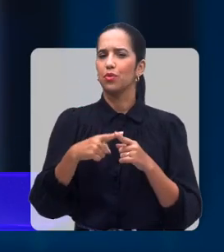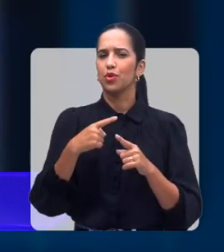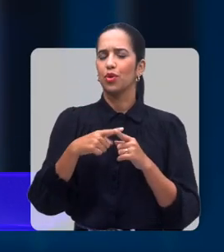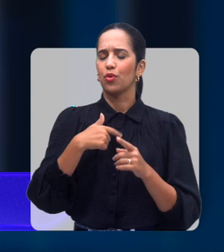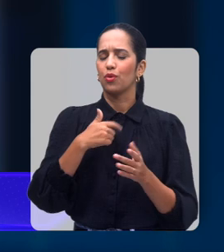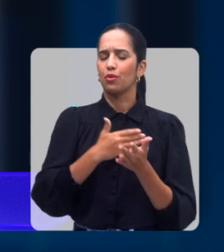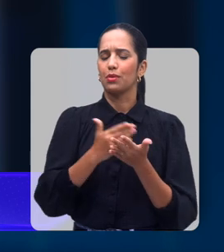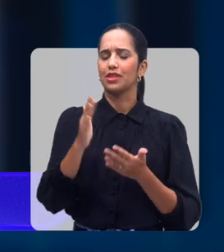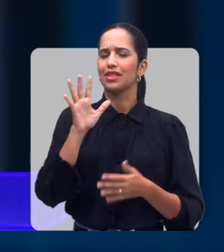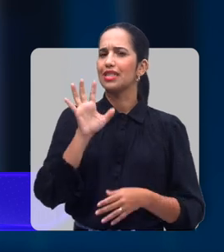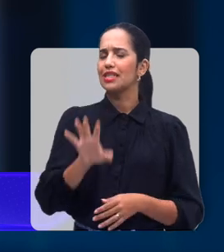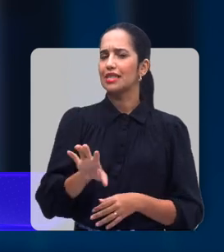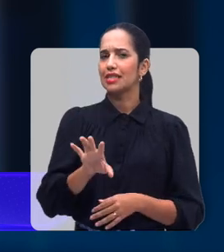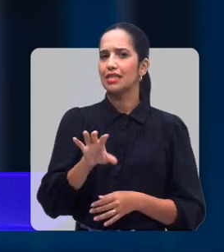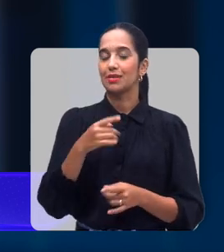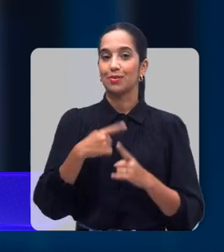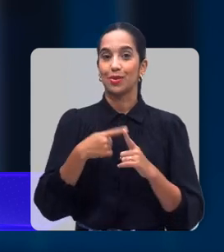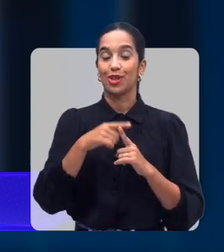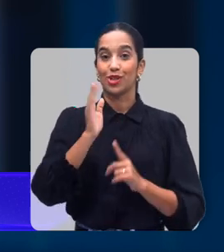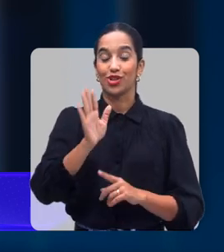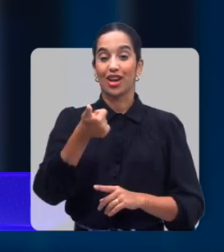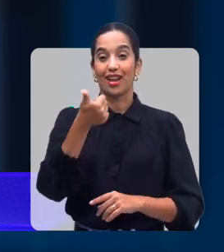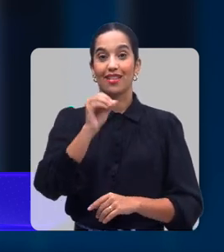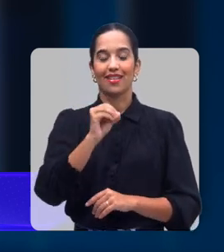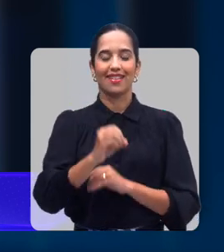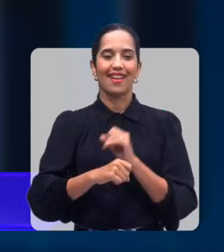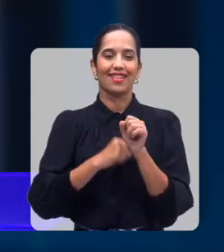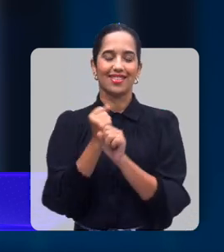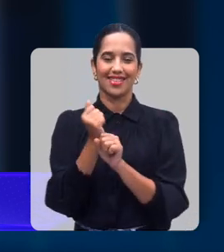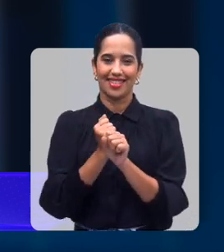estou começando dessa forma? São